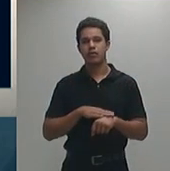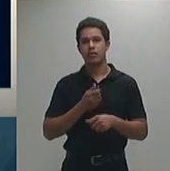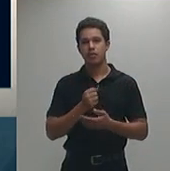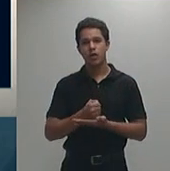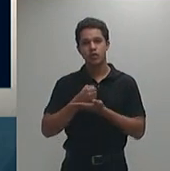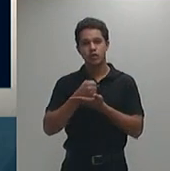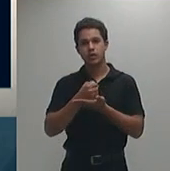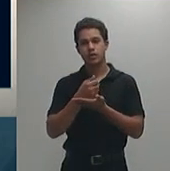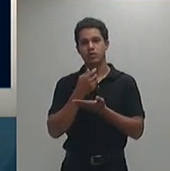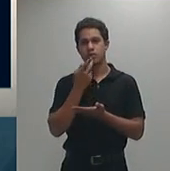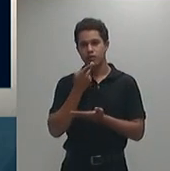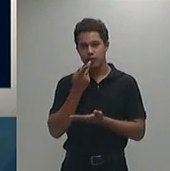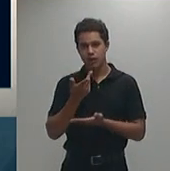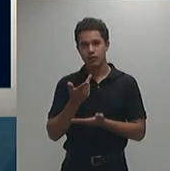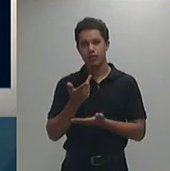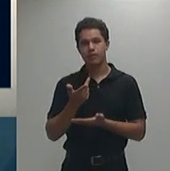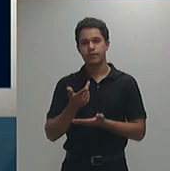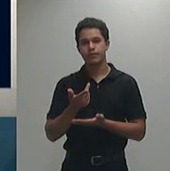e